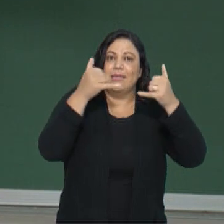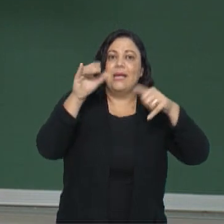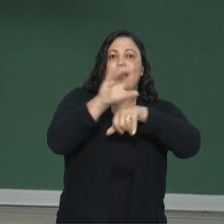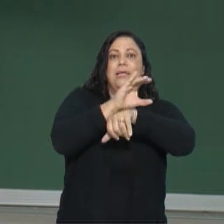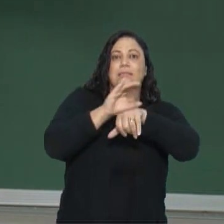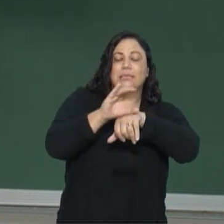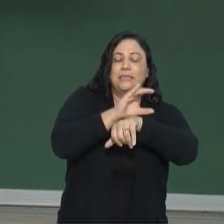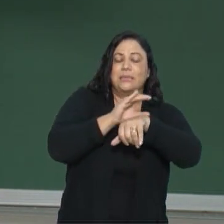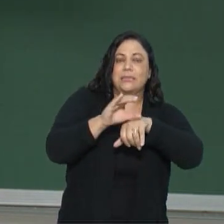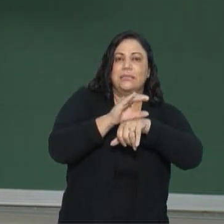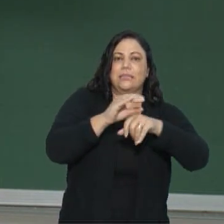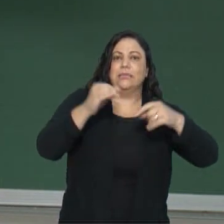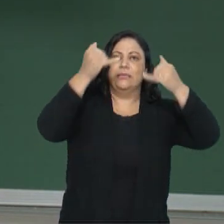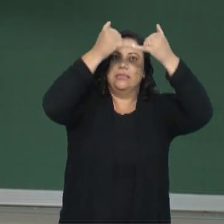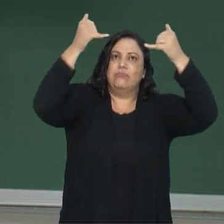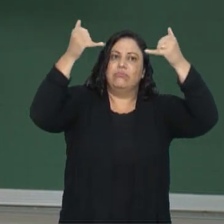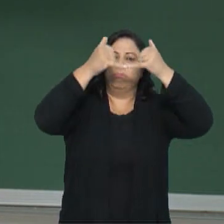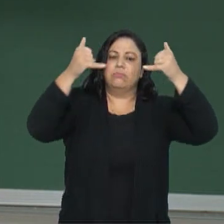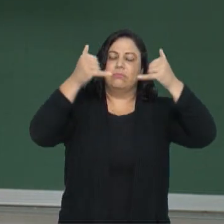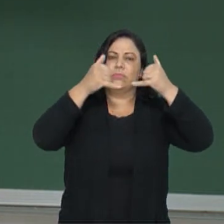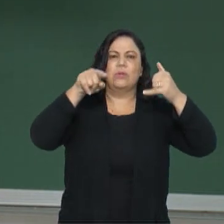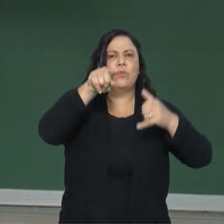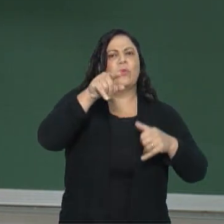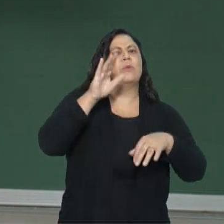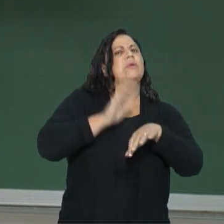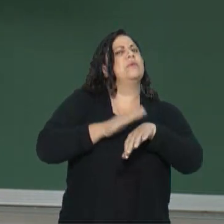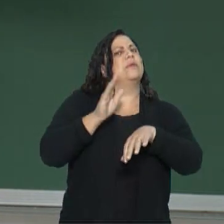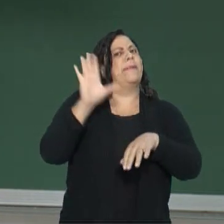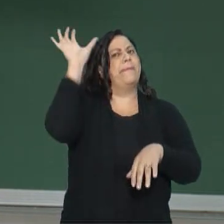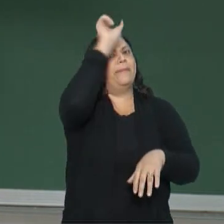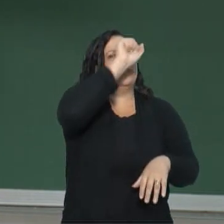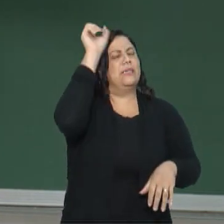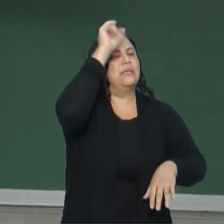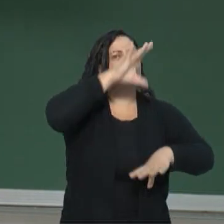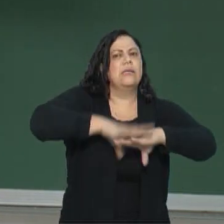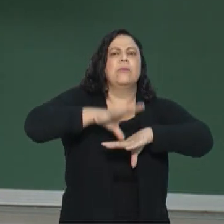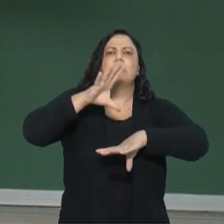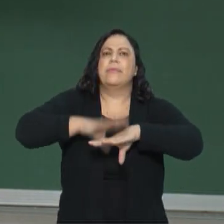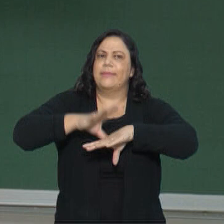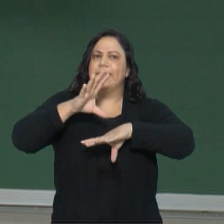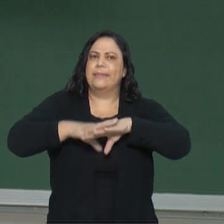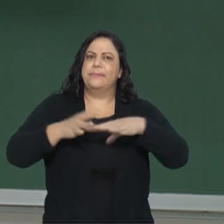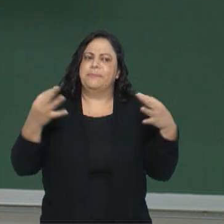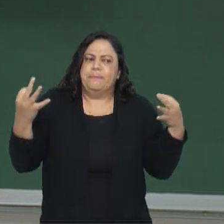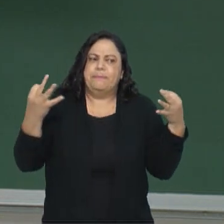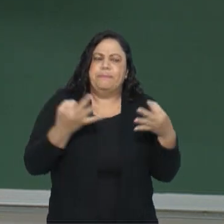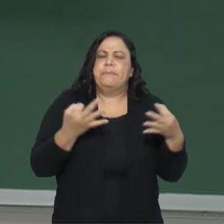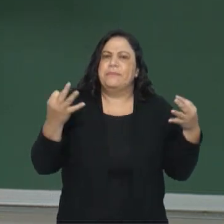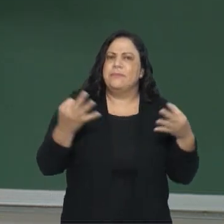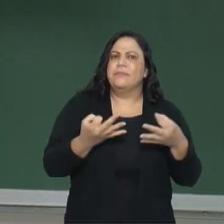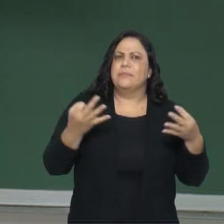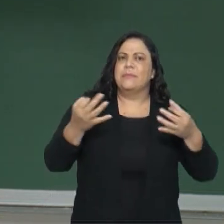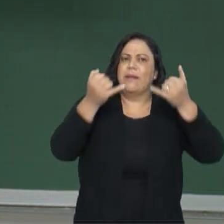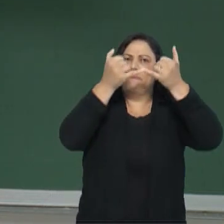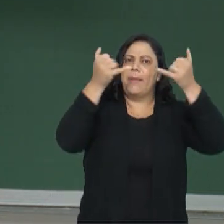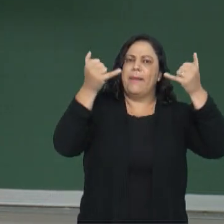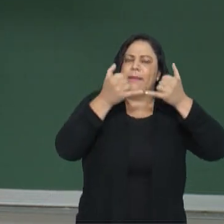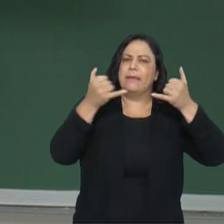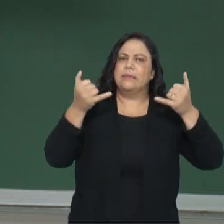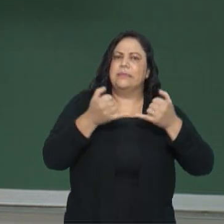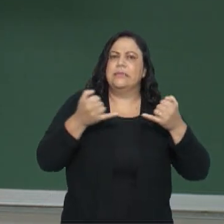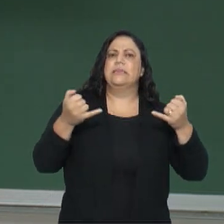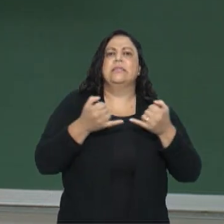cinzas estão paralelas. Você aprendeu isso em matemática. Ou seja, elas estão perfeitamente alinhadas umas